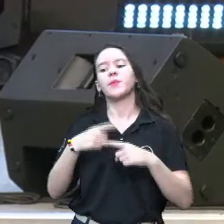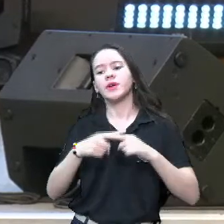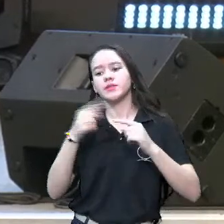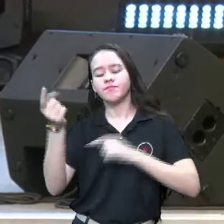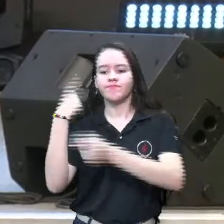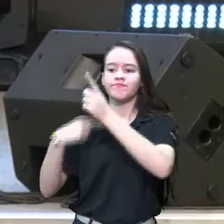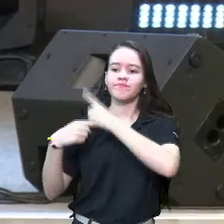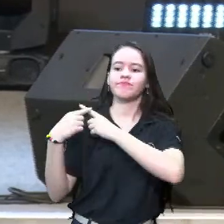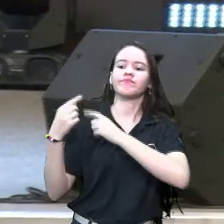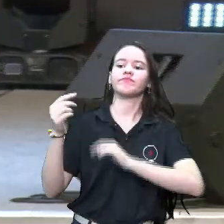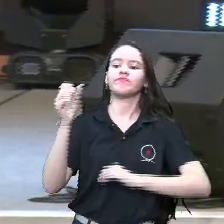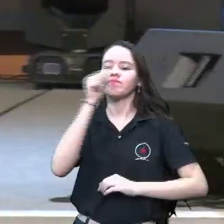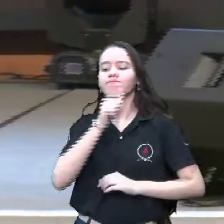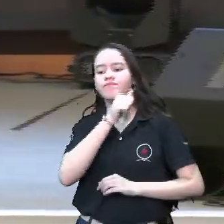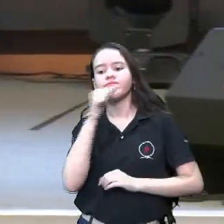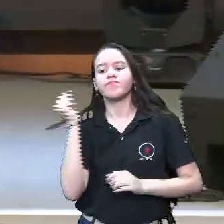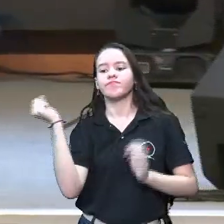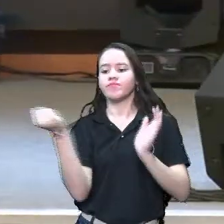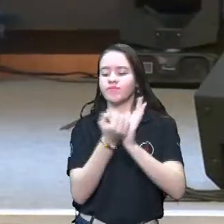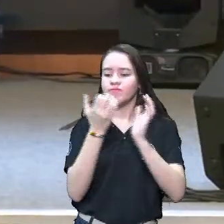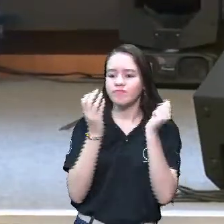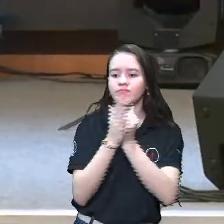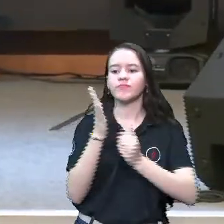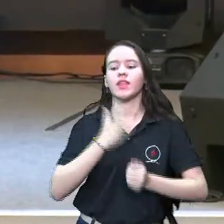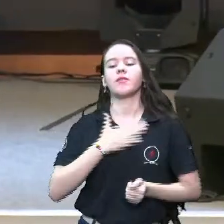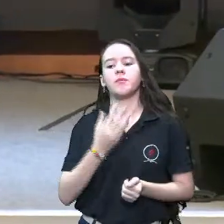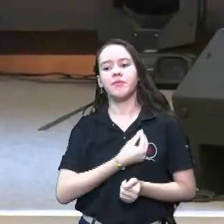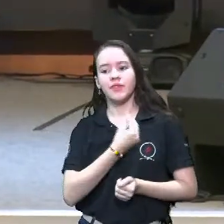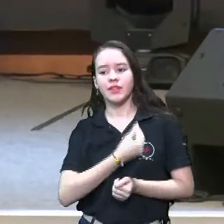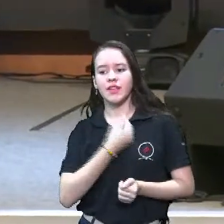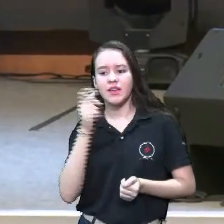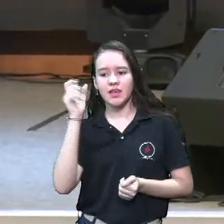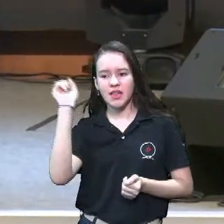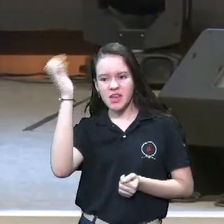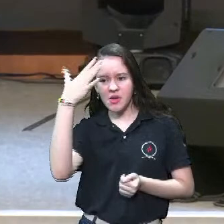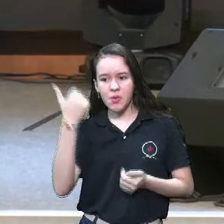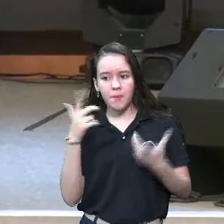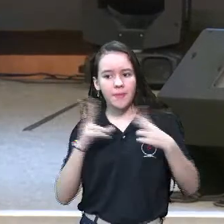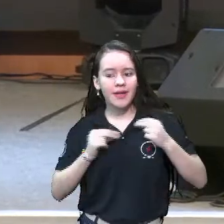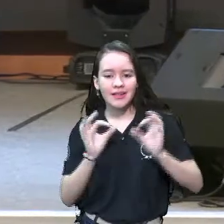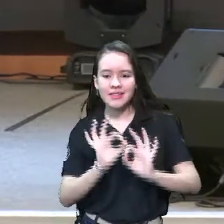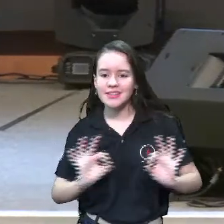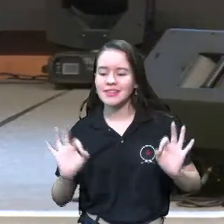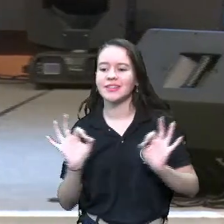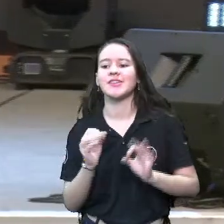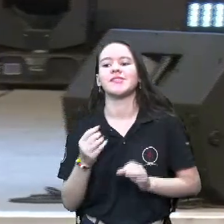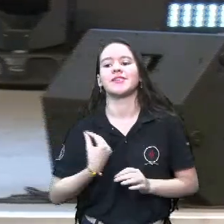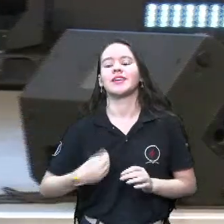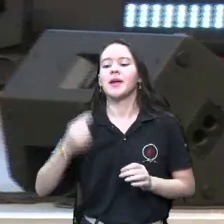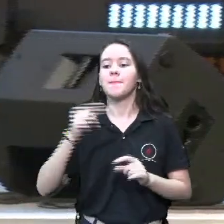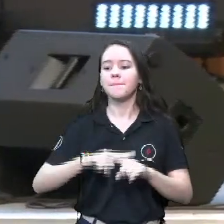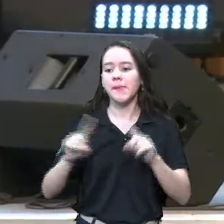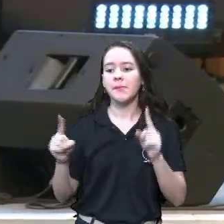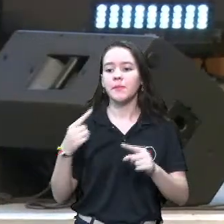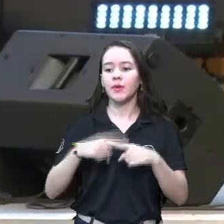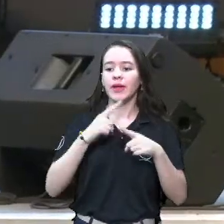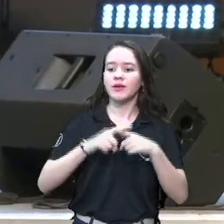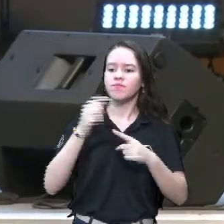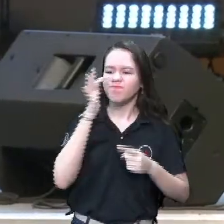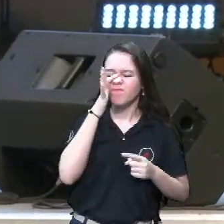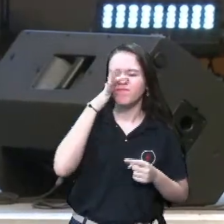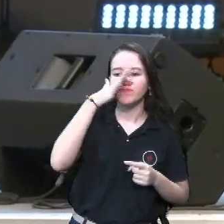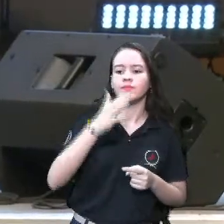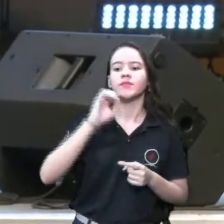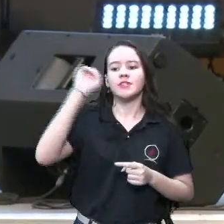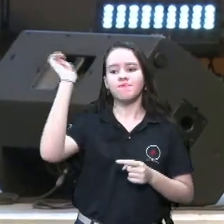um sangue derramado sobre a minha vida. Há uma graça. Eu não merecia estar aqui, mas porque eu insisti, a